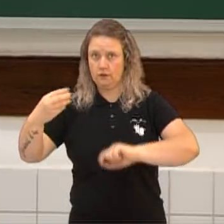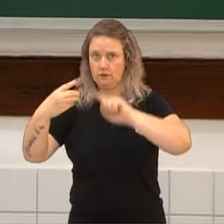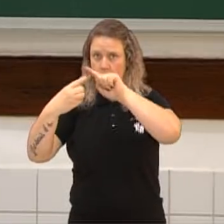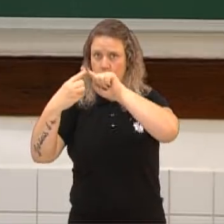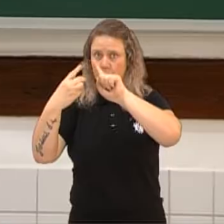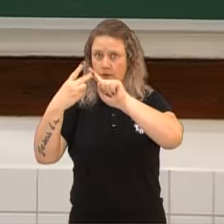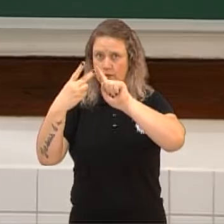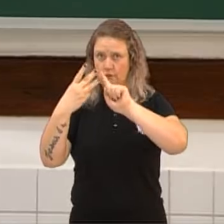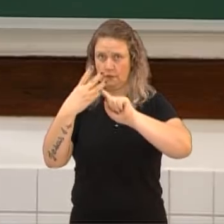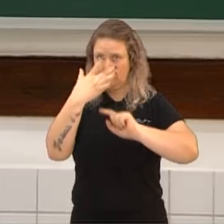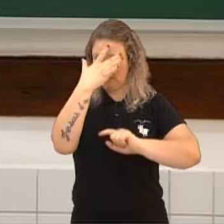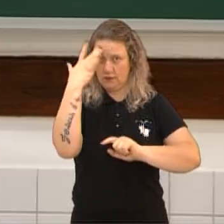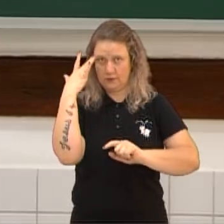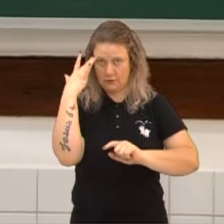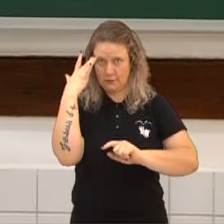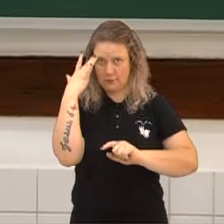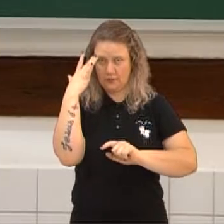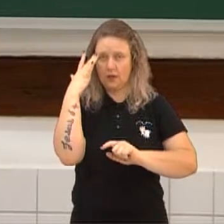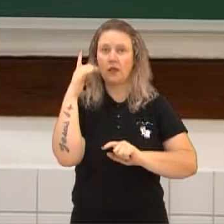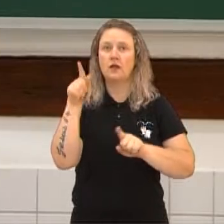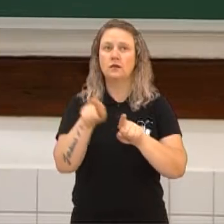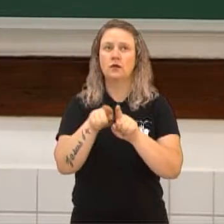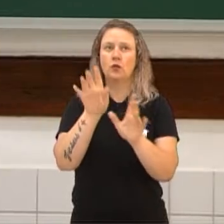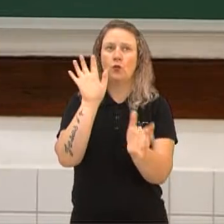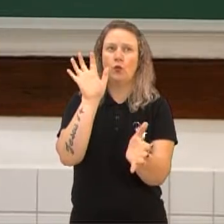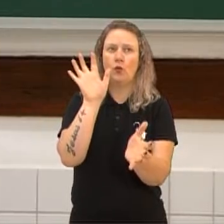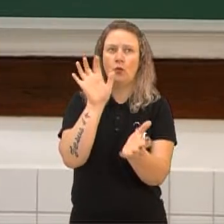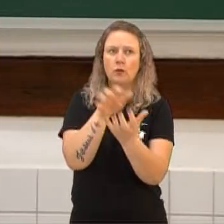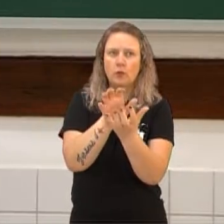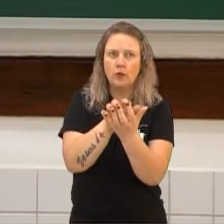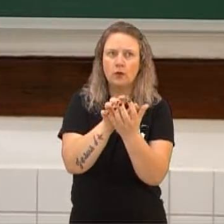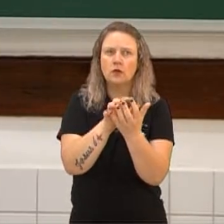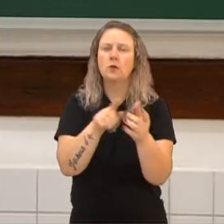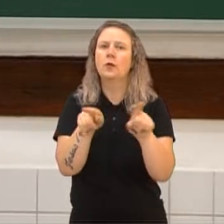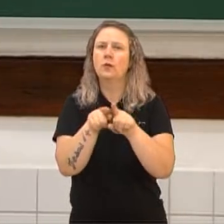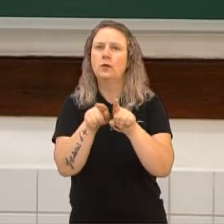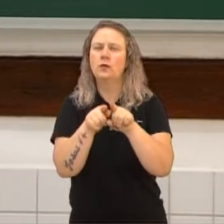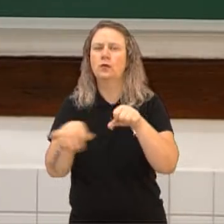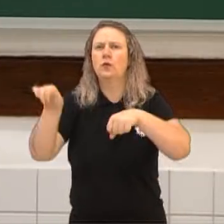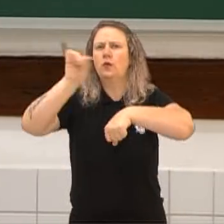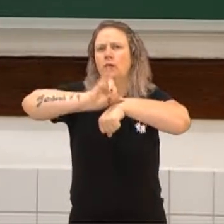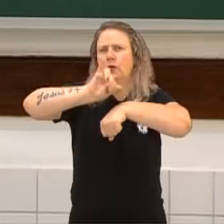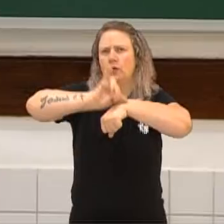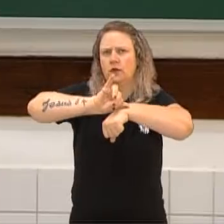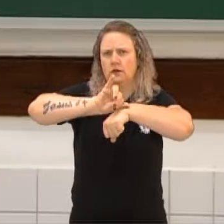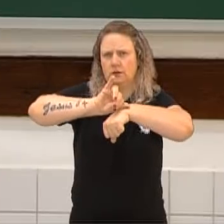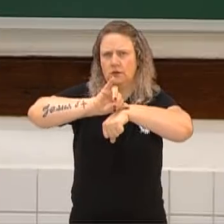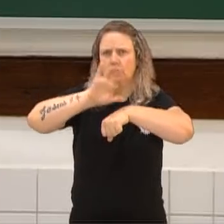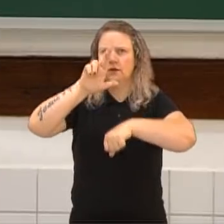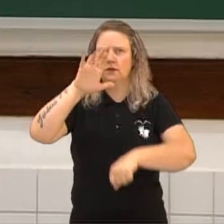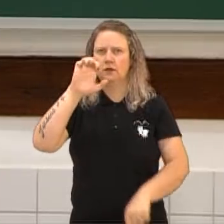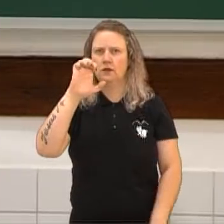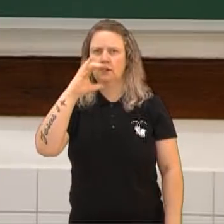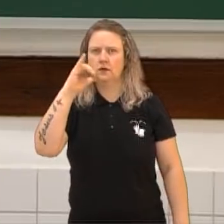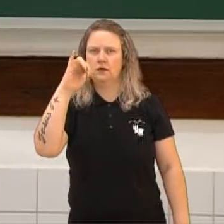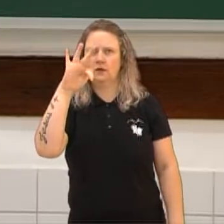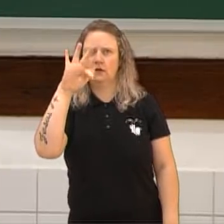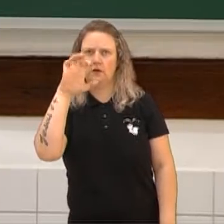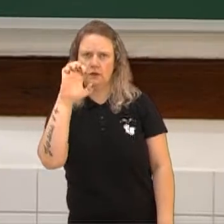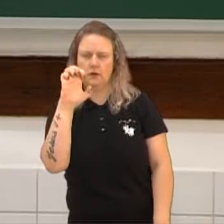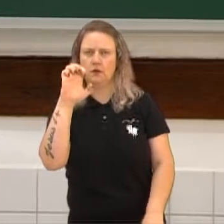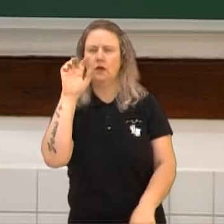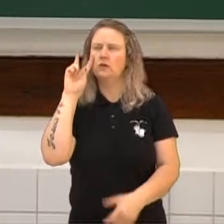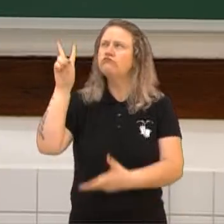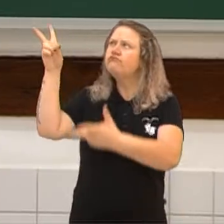de 1991. Então, tapeçarias são tapetes, né? E aí nós conseguimos perceber que essa arte